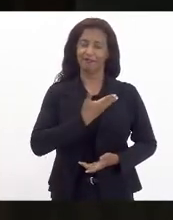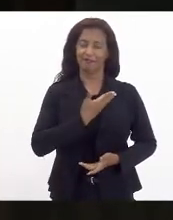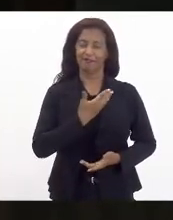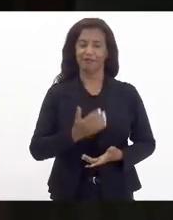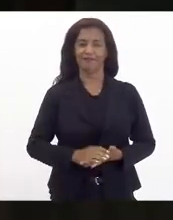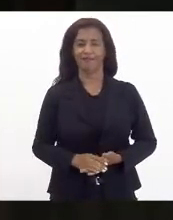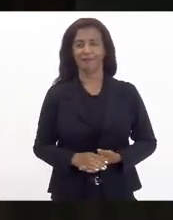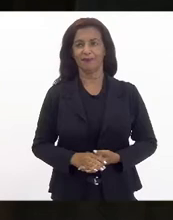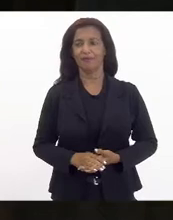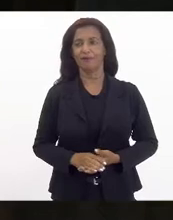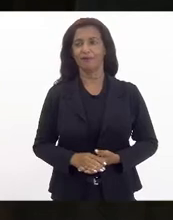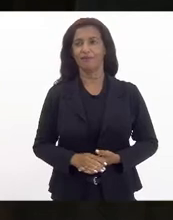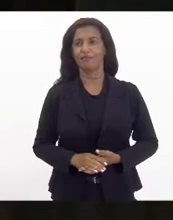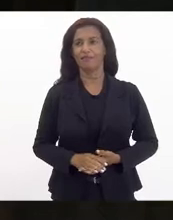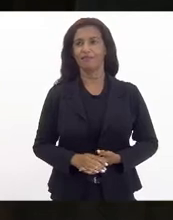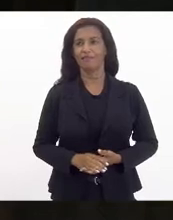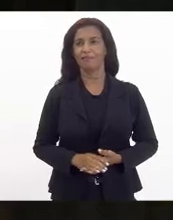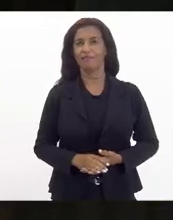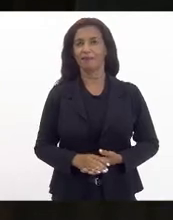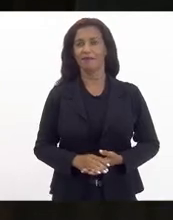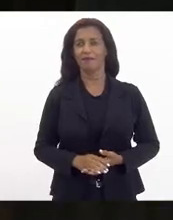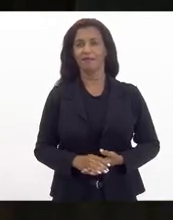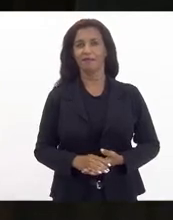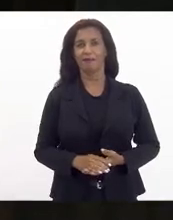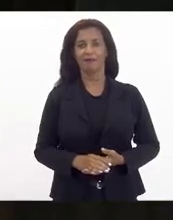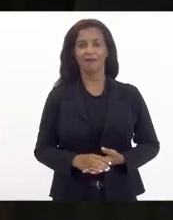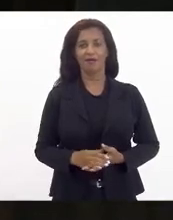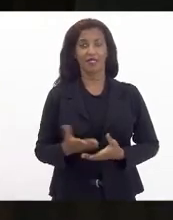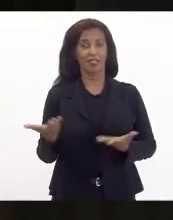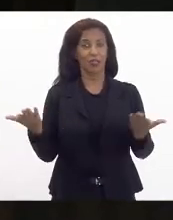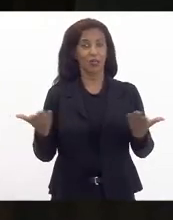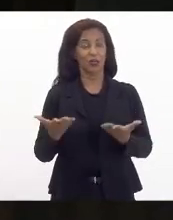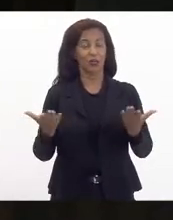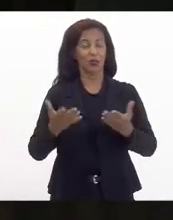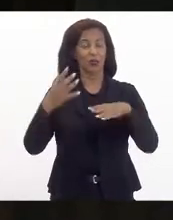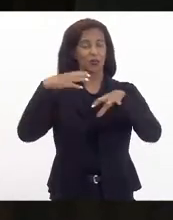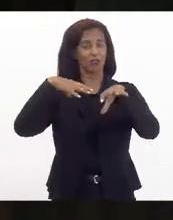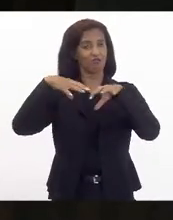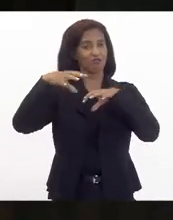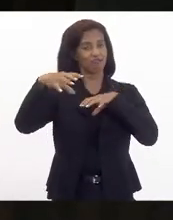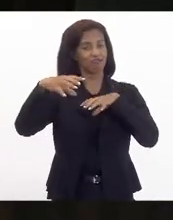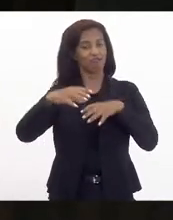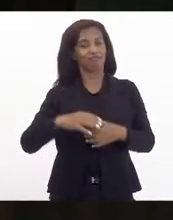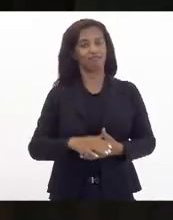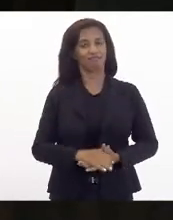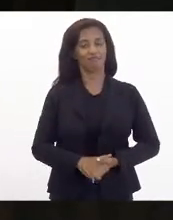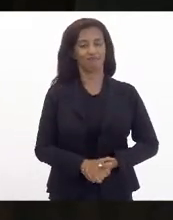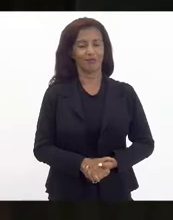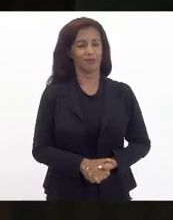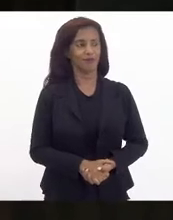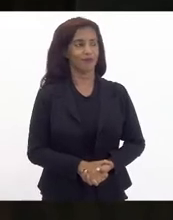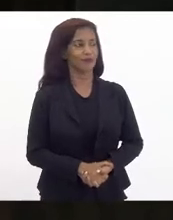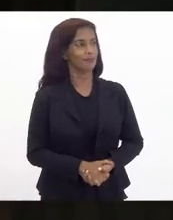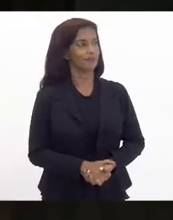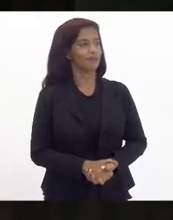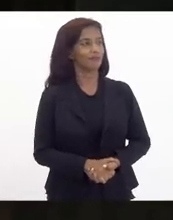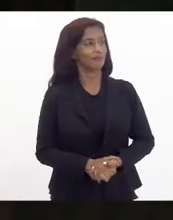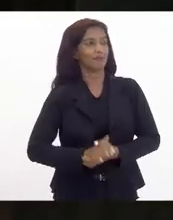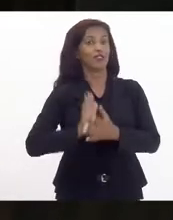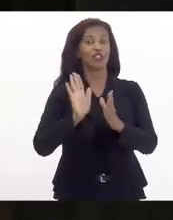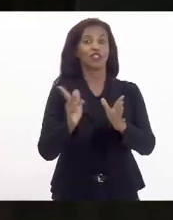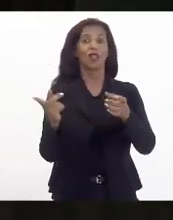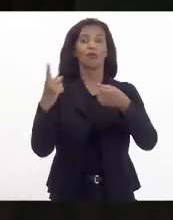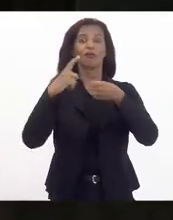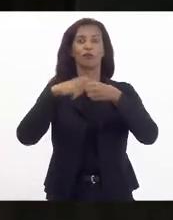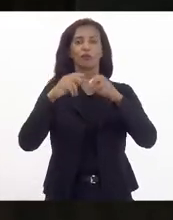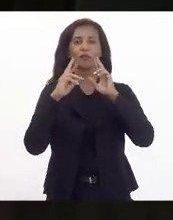amiga Deputado Ferreira Regiane que tá online hoje no sistema online já